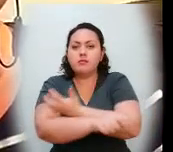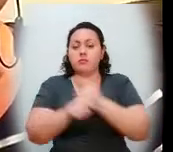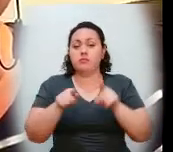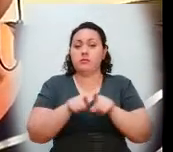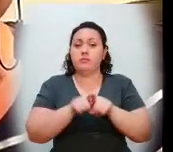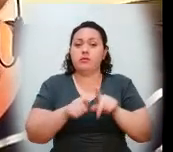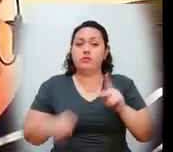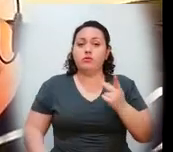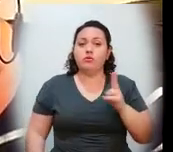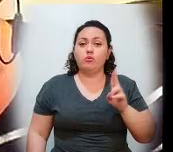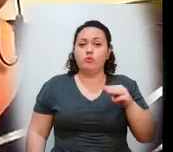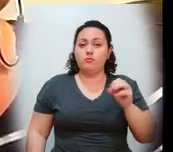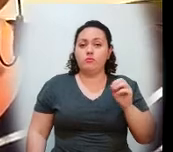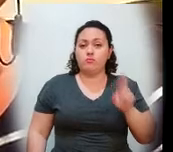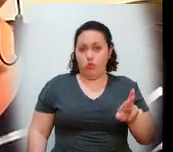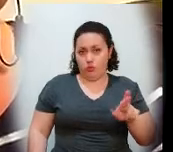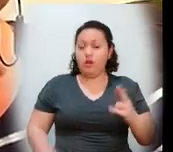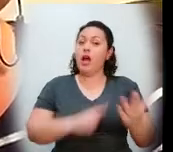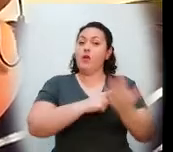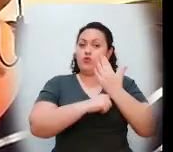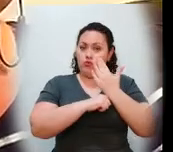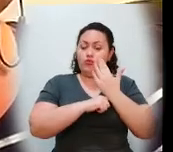em regular nosso humor também.